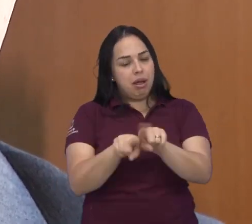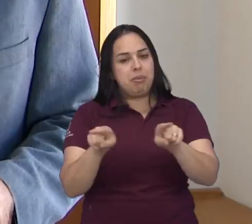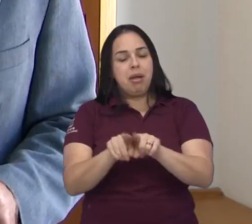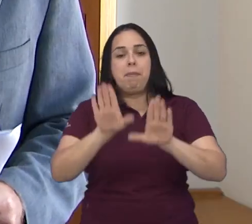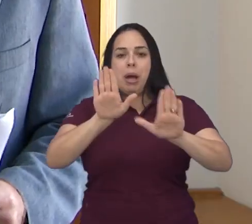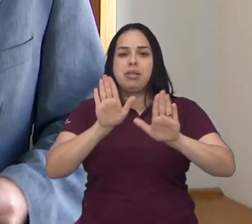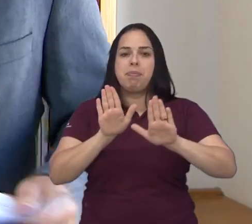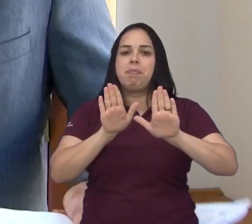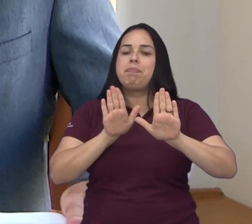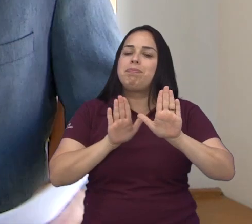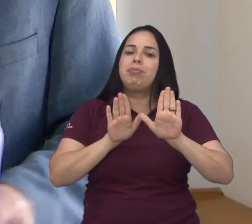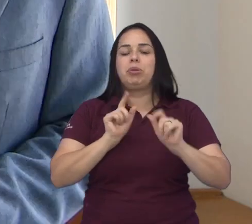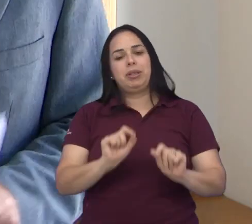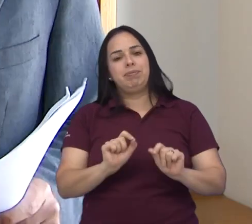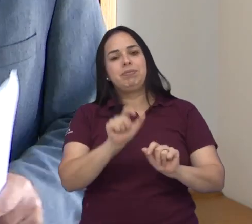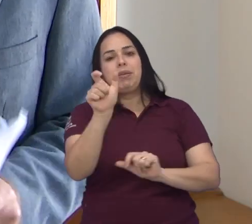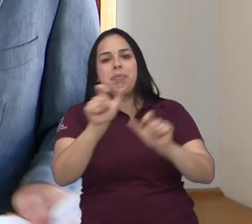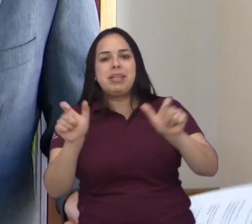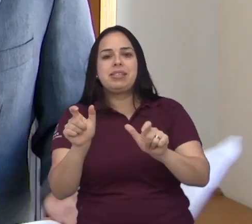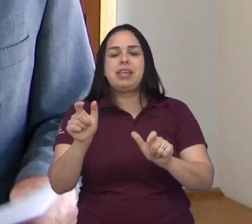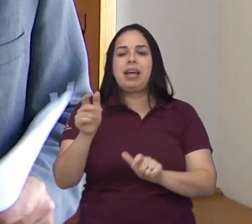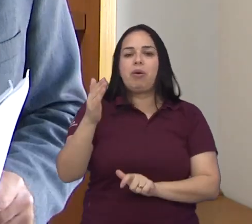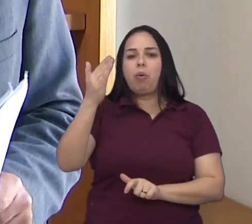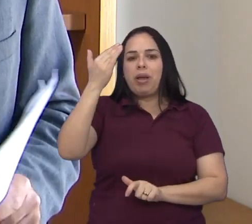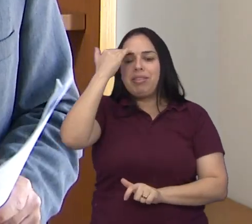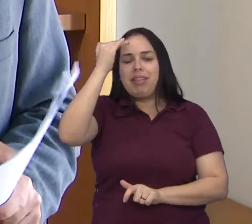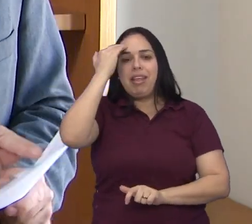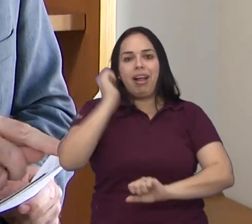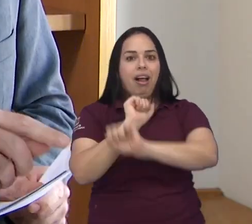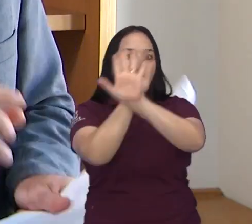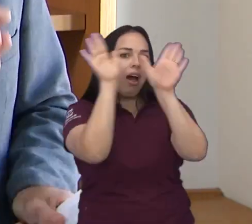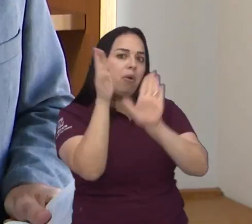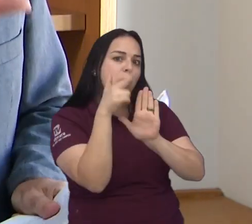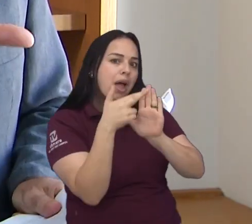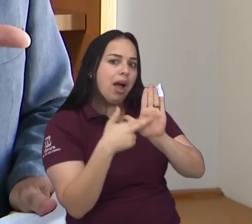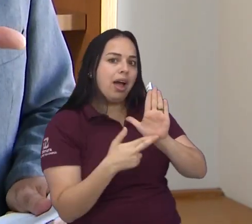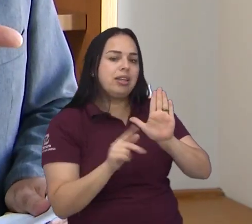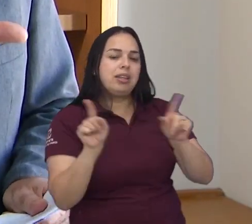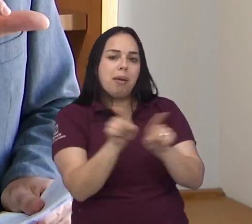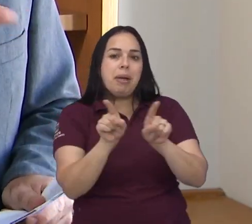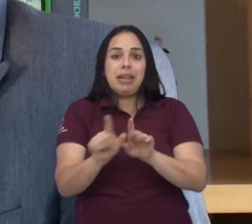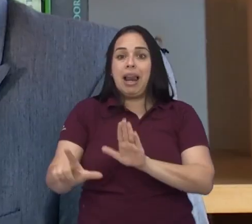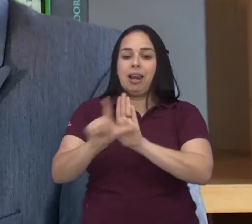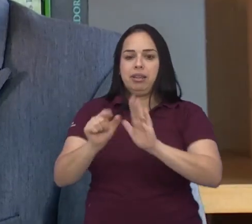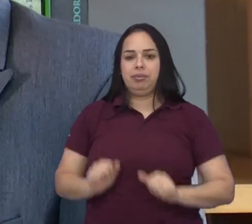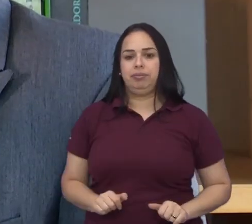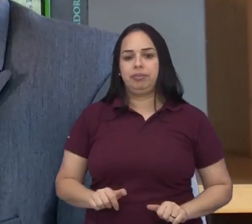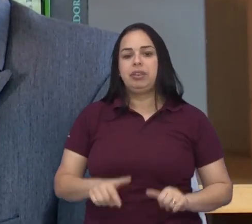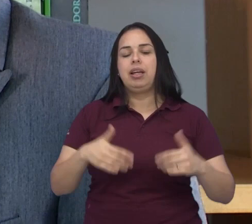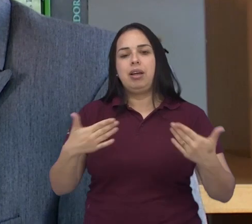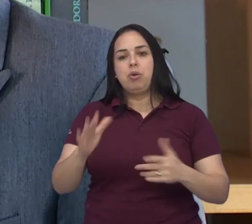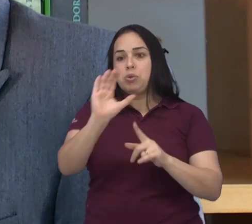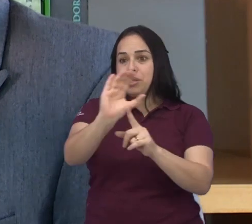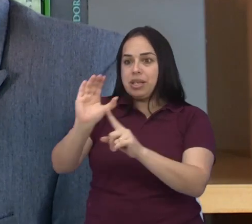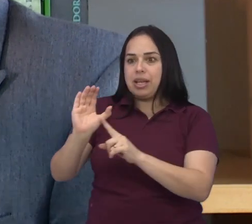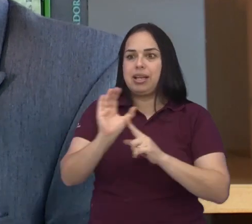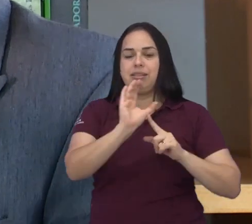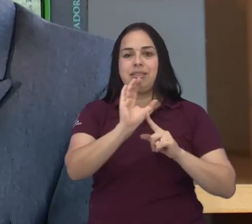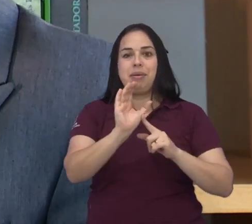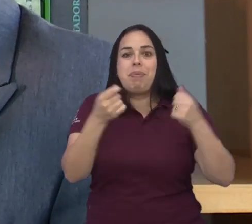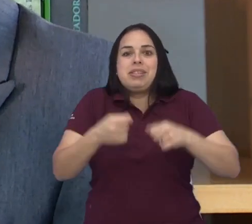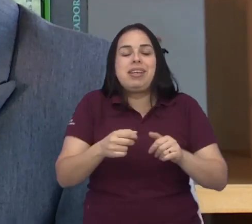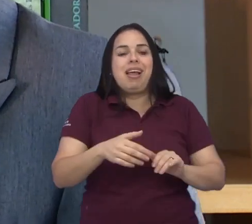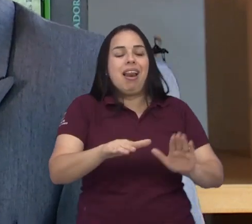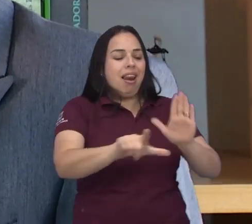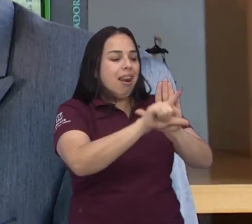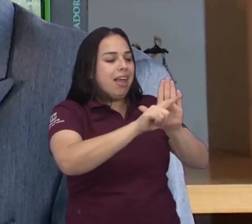informações. Mas é preciso que a população conheça as regras e o funcionamento da legislação. É muito importante para o consumidor ler